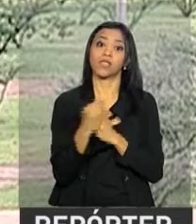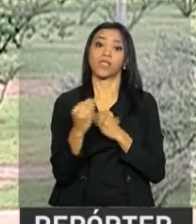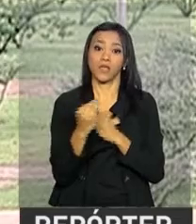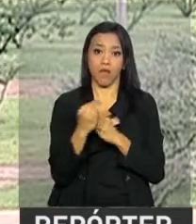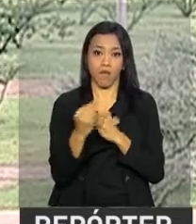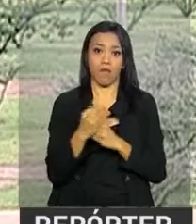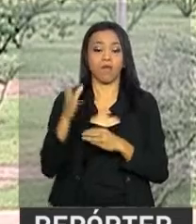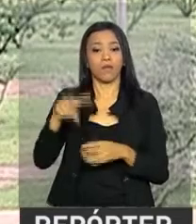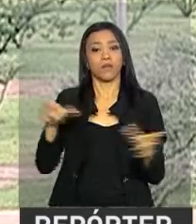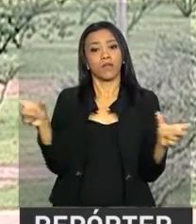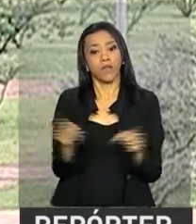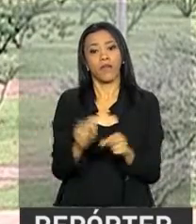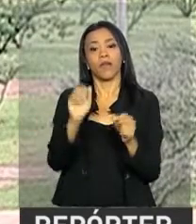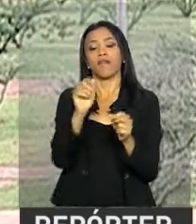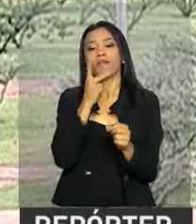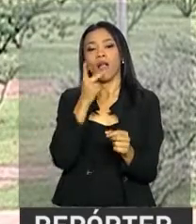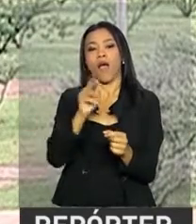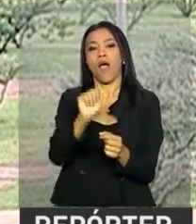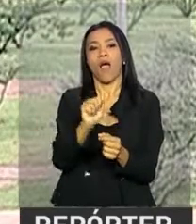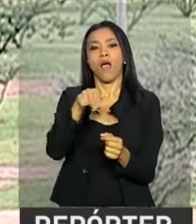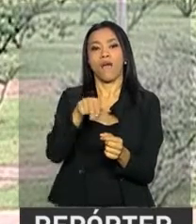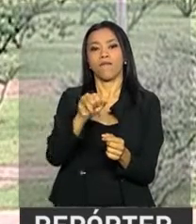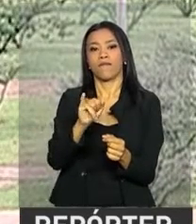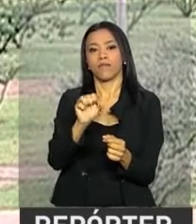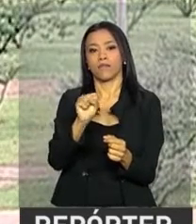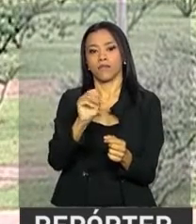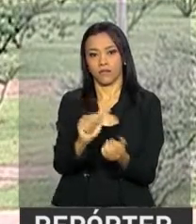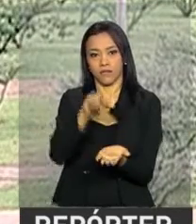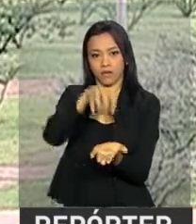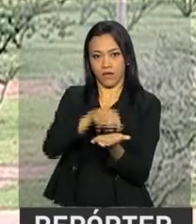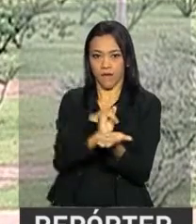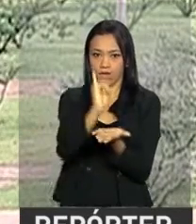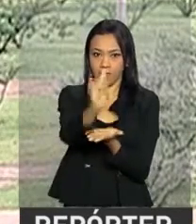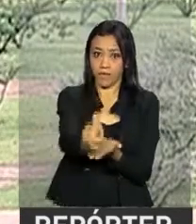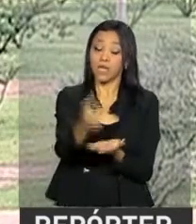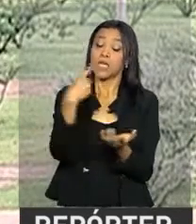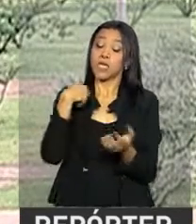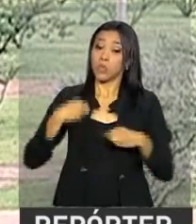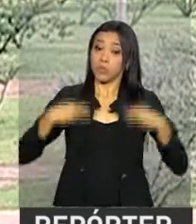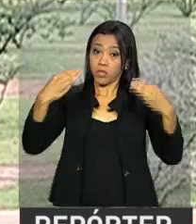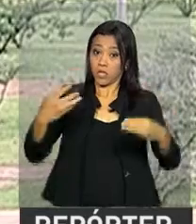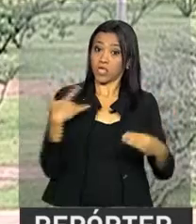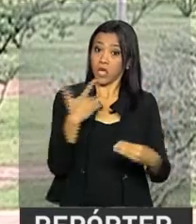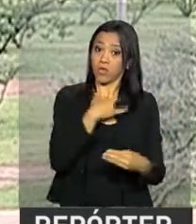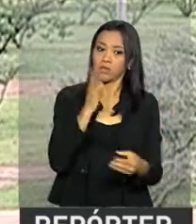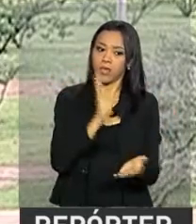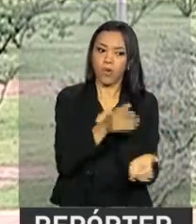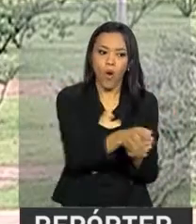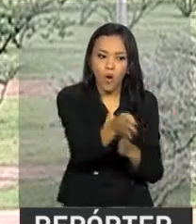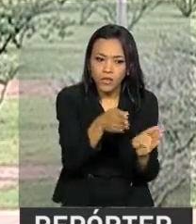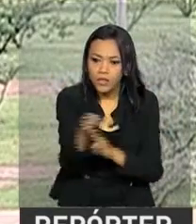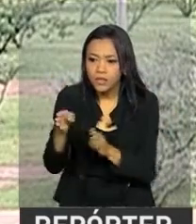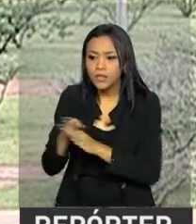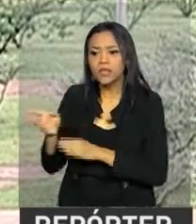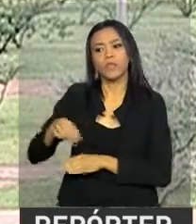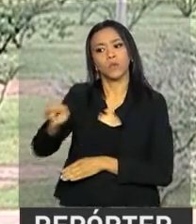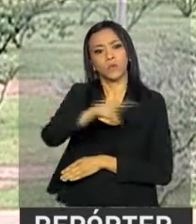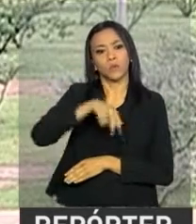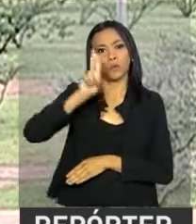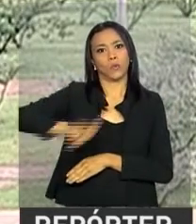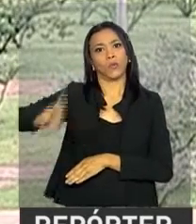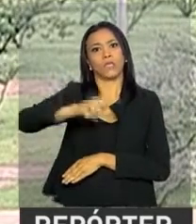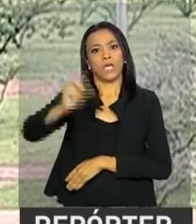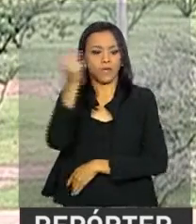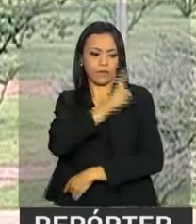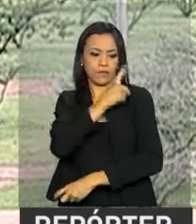de Vigilância Sanitária. O Ministério da Saúde ele tem recomendado aí constantemente o uso de repelentes desde que